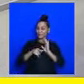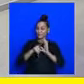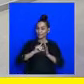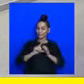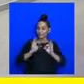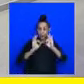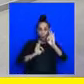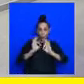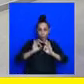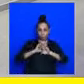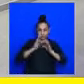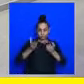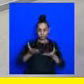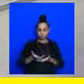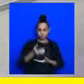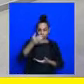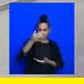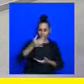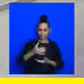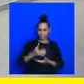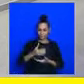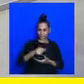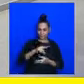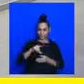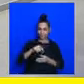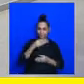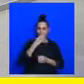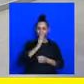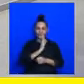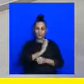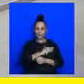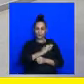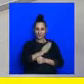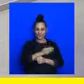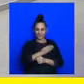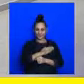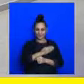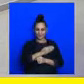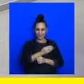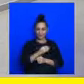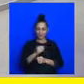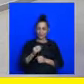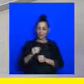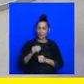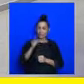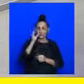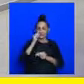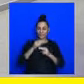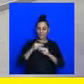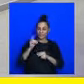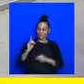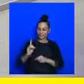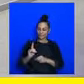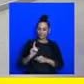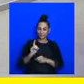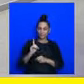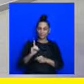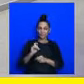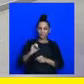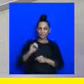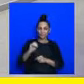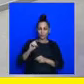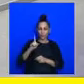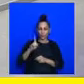nós vamos recarregar o globo para assim sortearmos o time do coração. O Diogo pode entrar aqui, o nosso colega da Caixa.